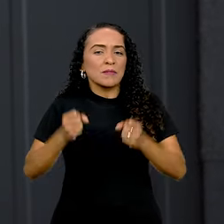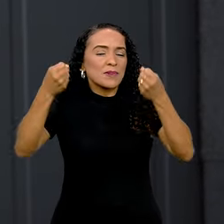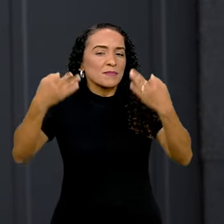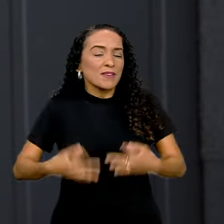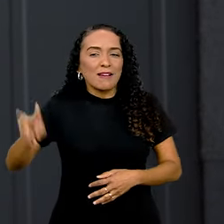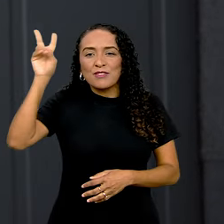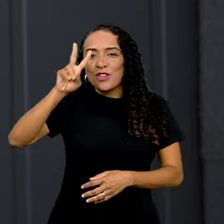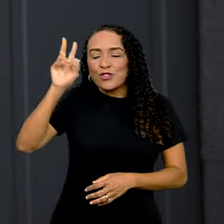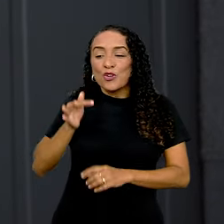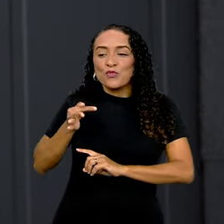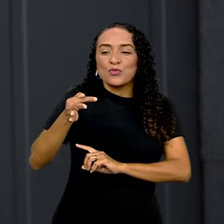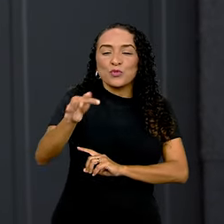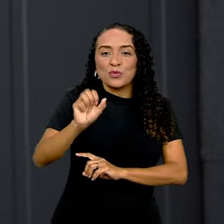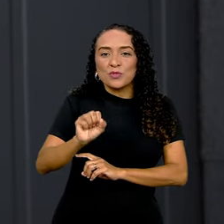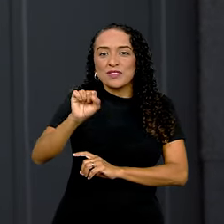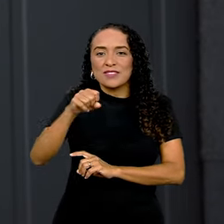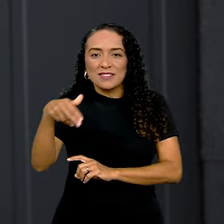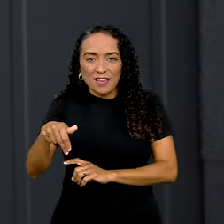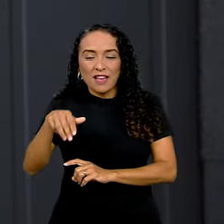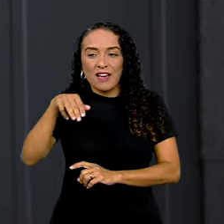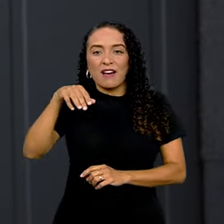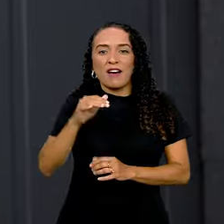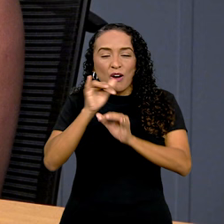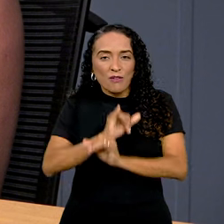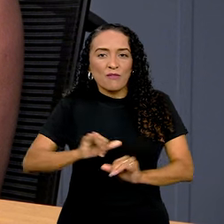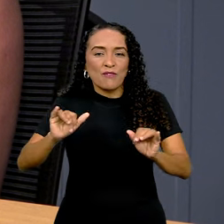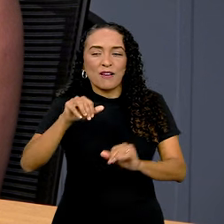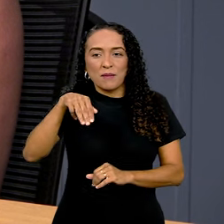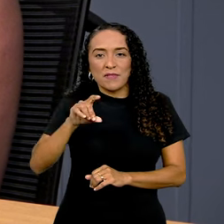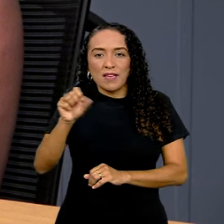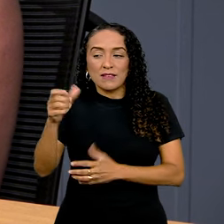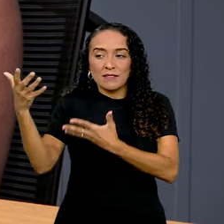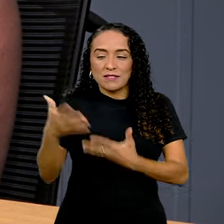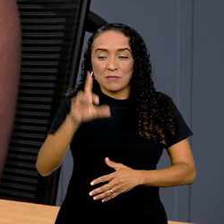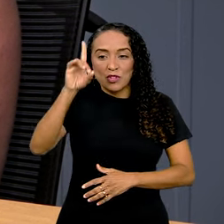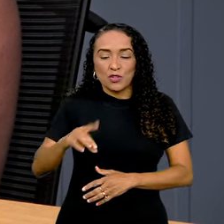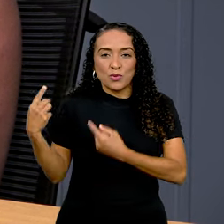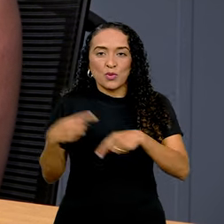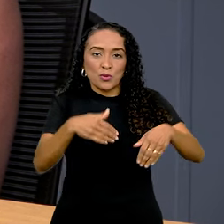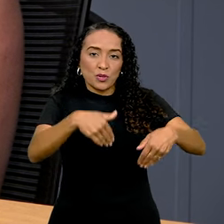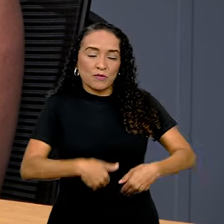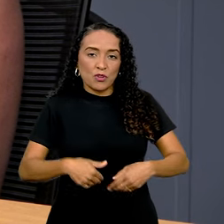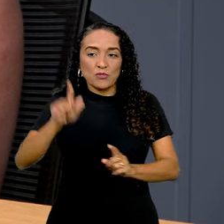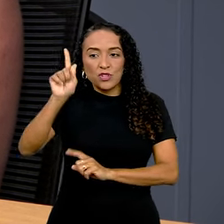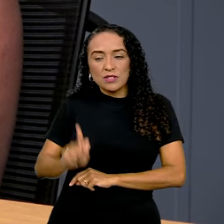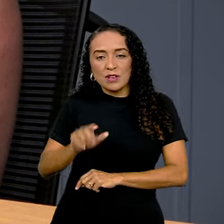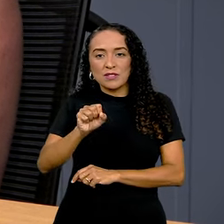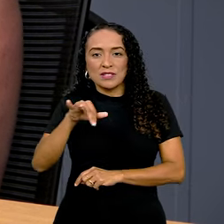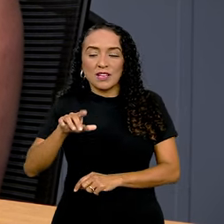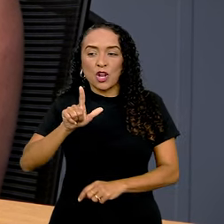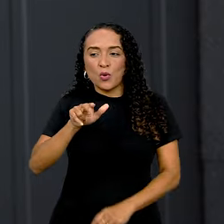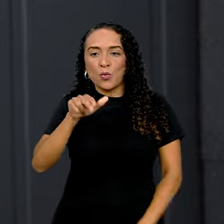para falar sobre a história e o futuro do sisan o fal MDS recebe a diretora de combate à fome e gestão do sisan